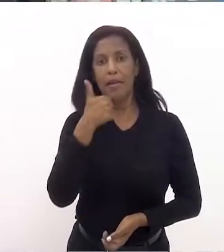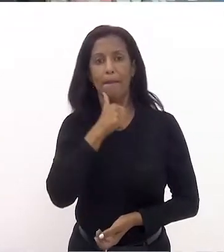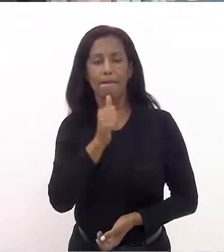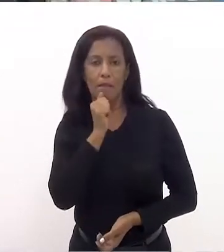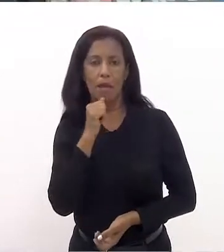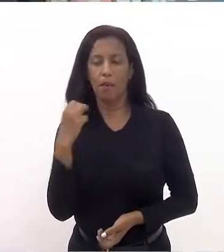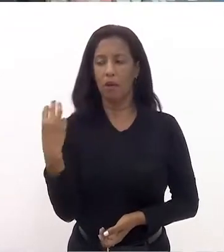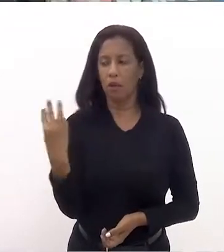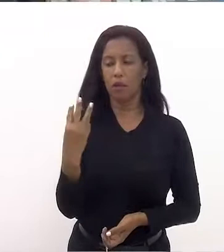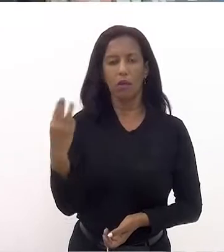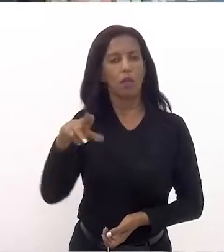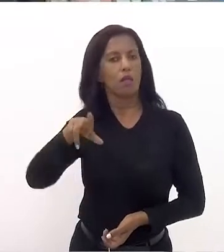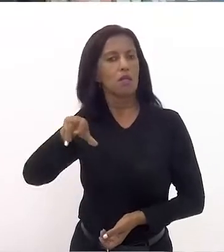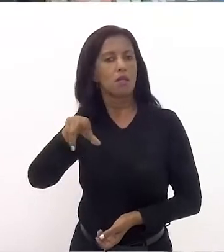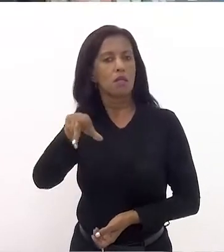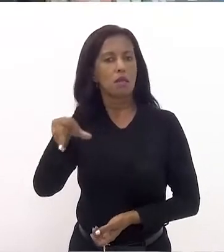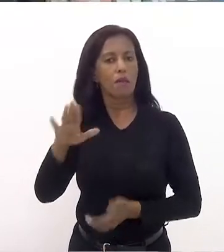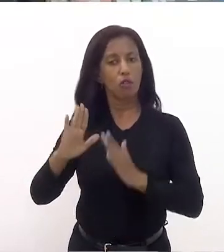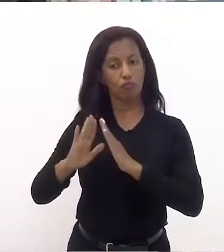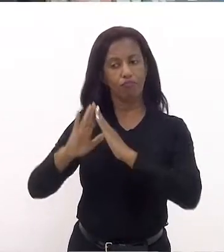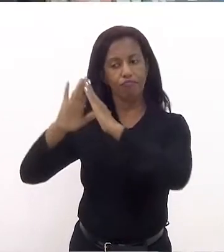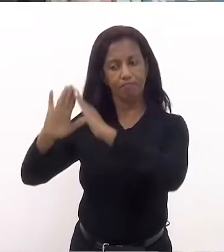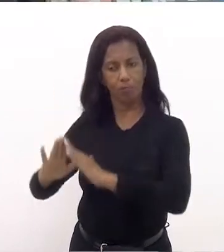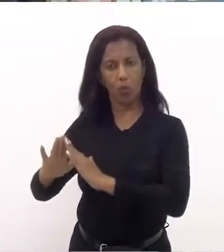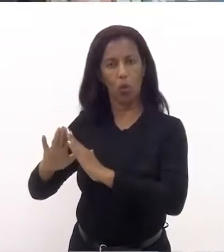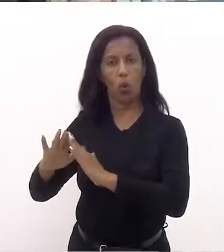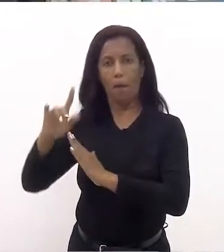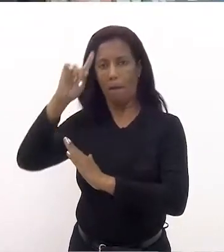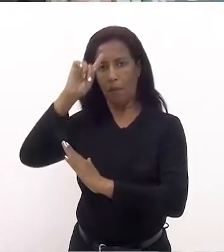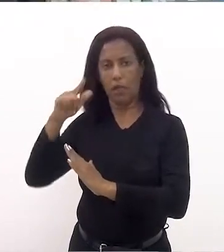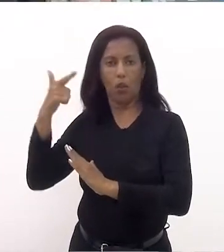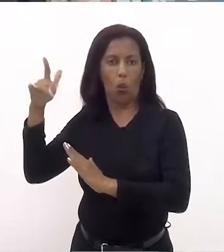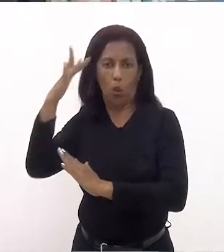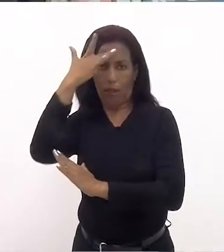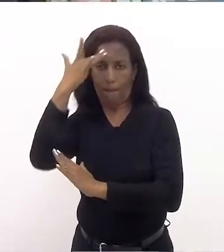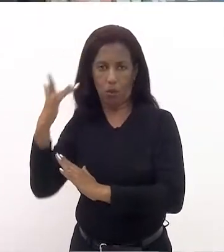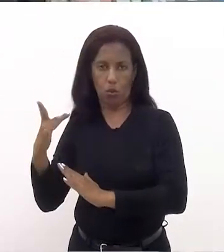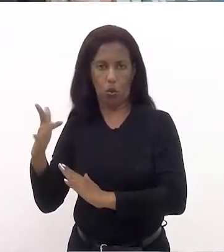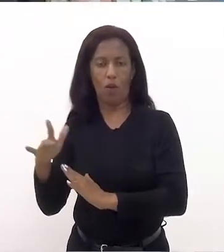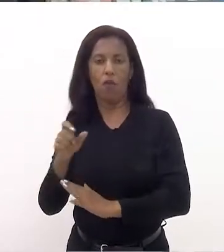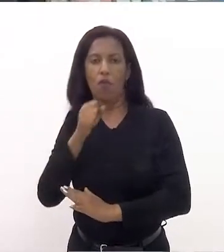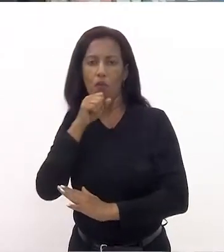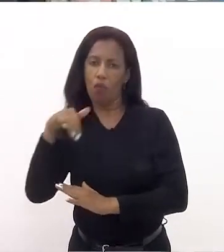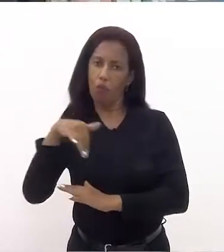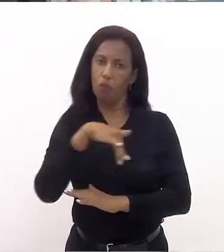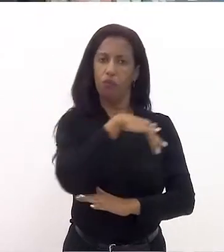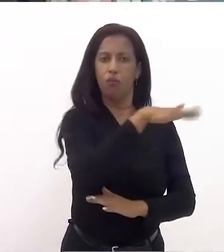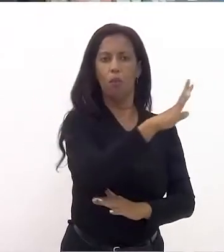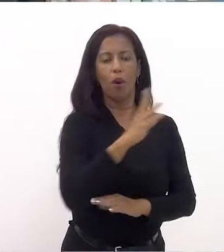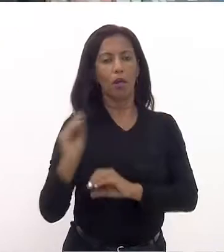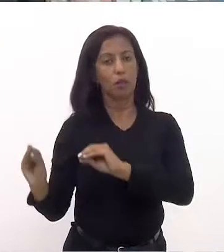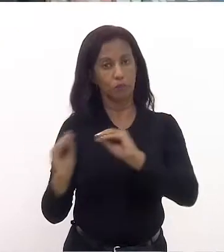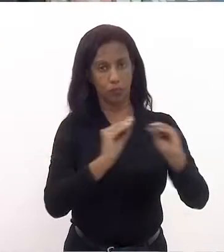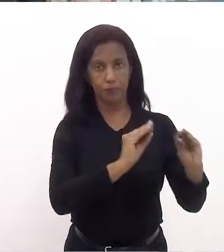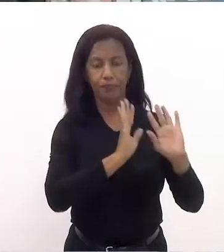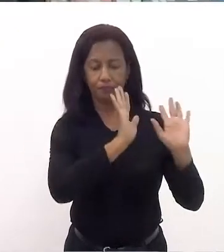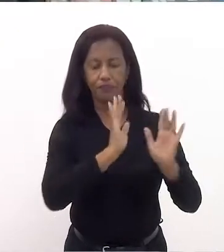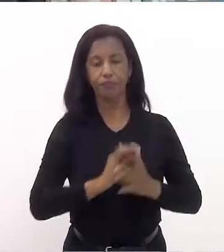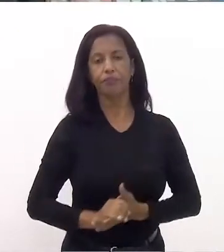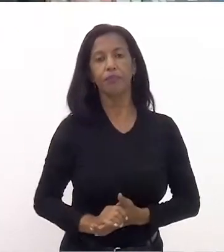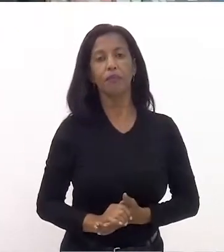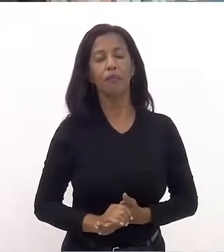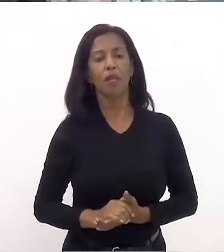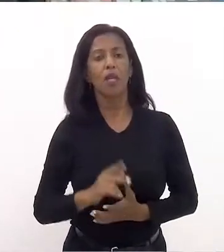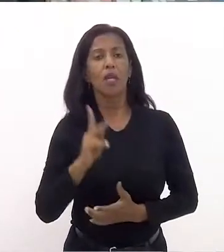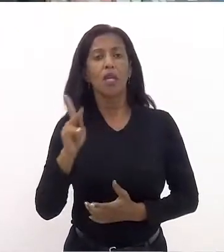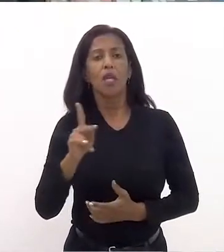e 3 outras irmãs, ficou comandada por outra pessoa, que mudaram e tal.